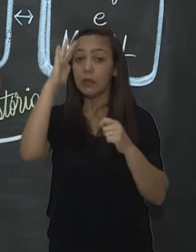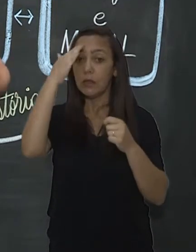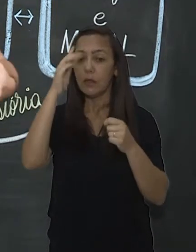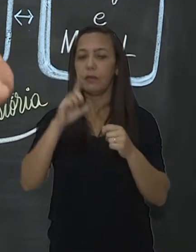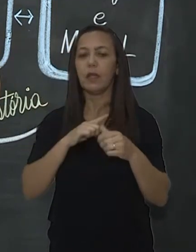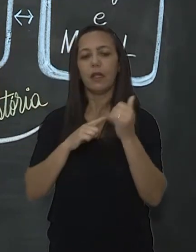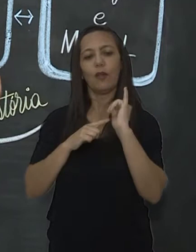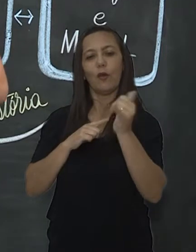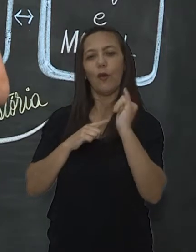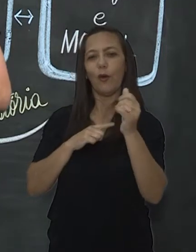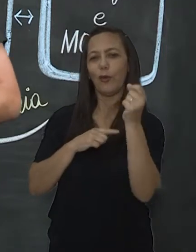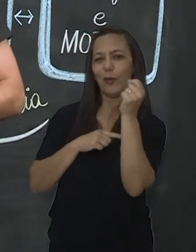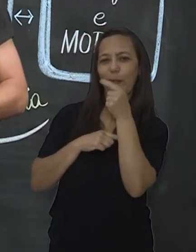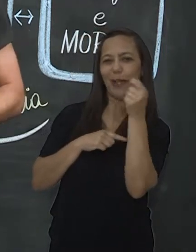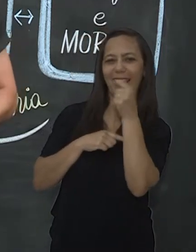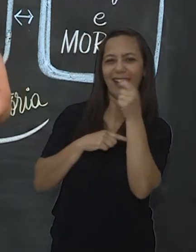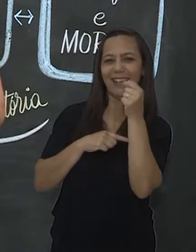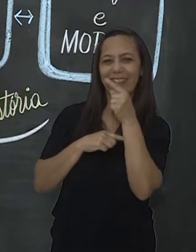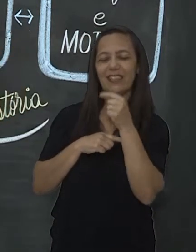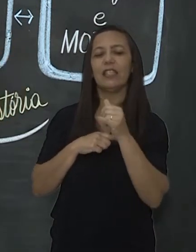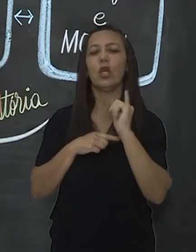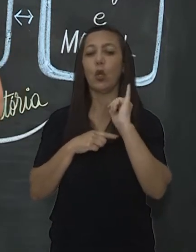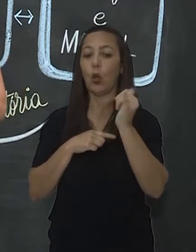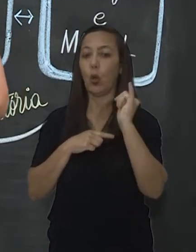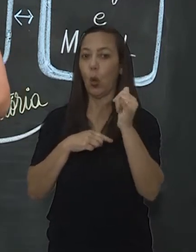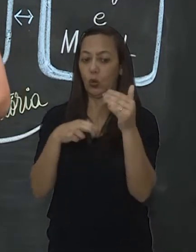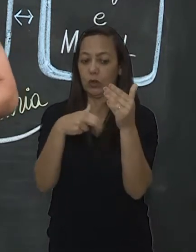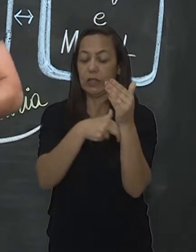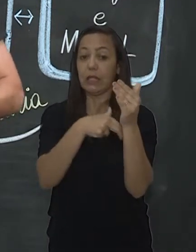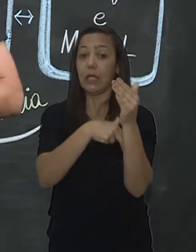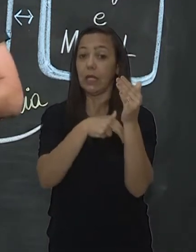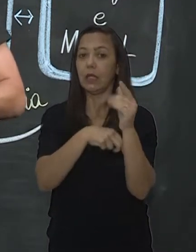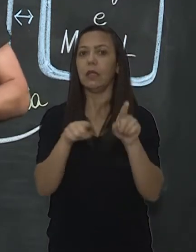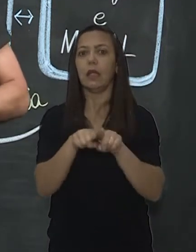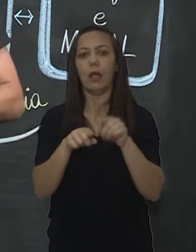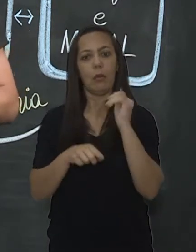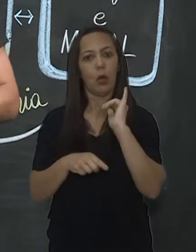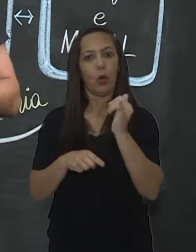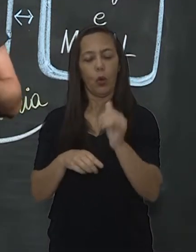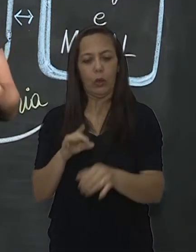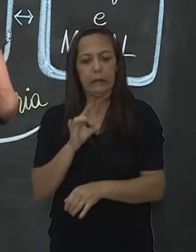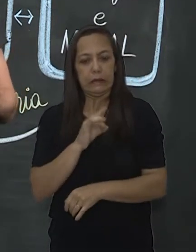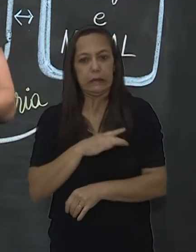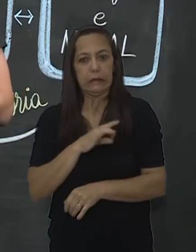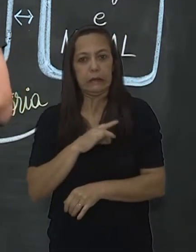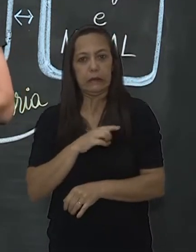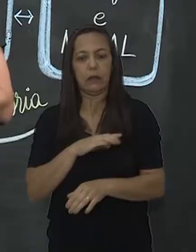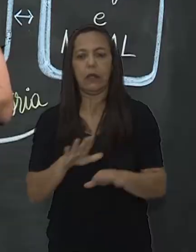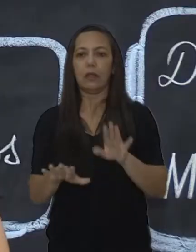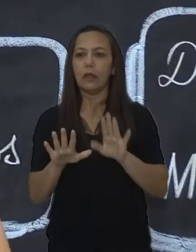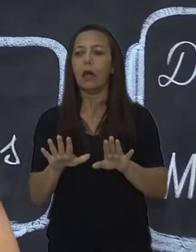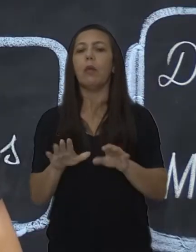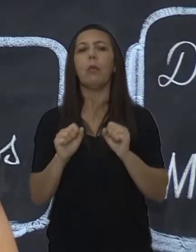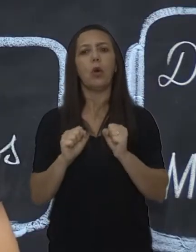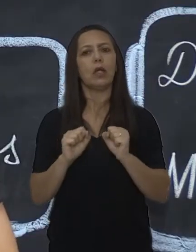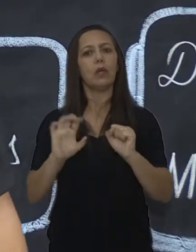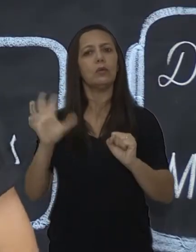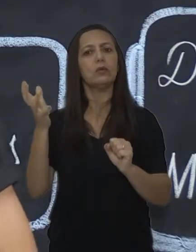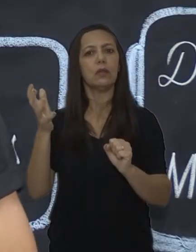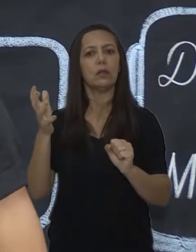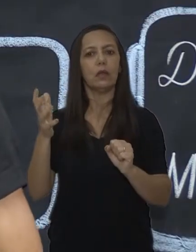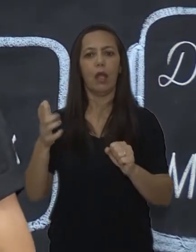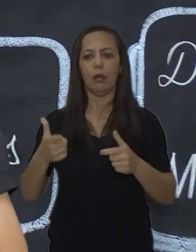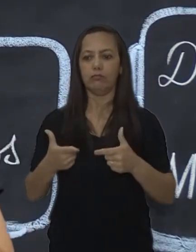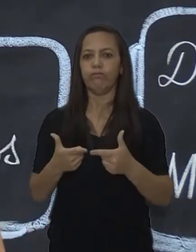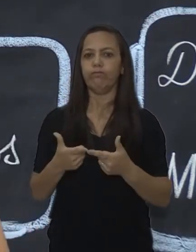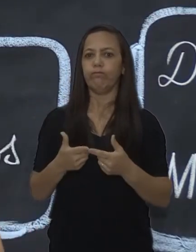contos de humor, existem contos de enigma e de mistério que vão partir da resolução de algum conflito, de algum assassinato, de algum